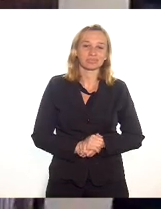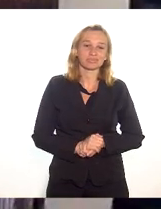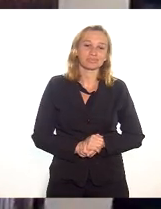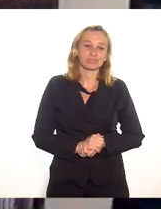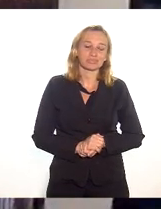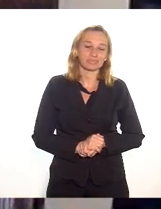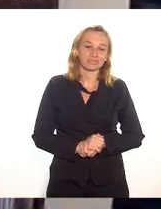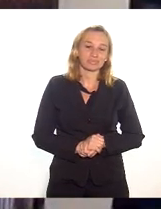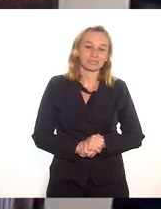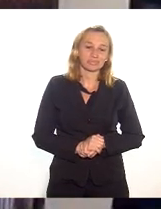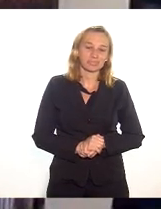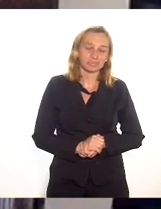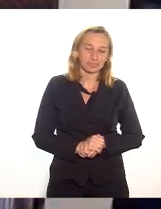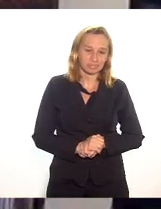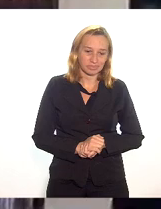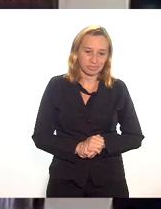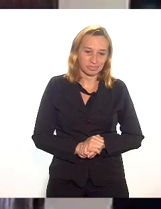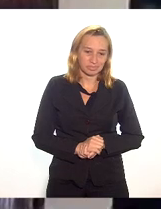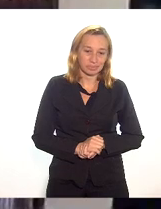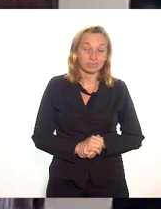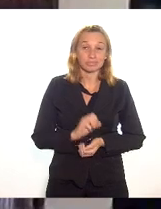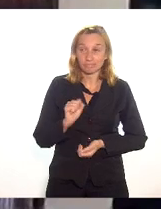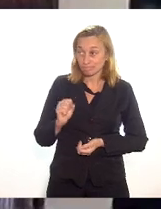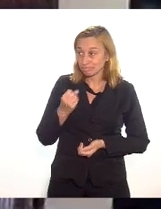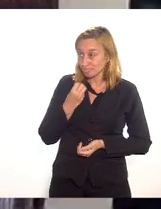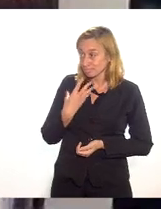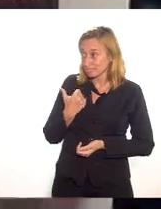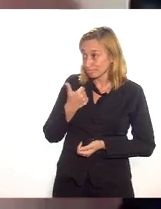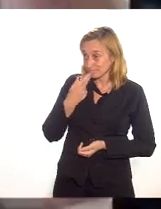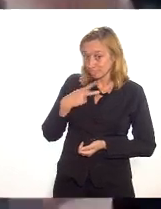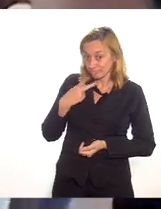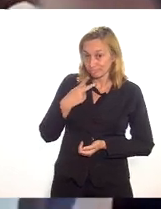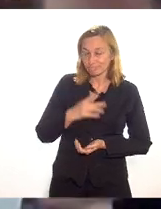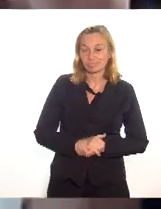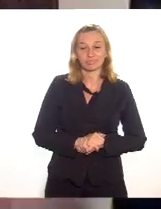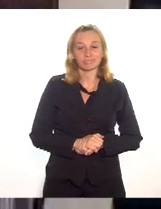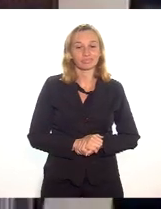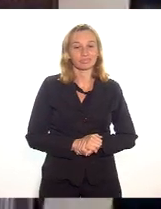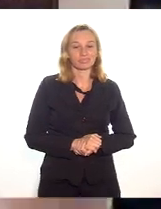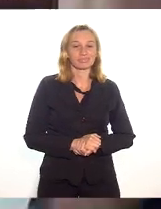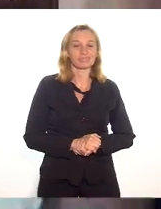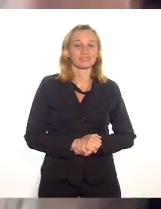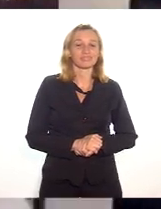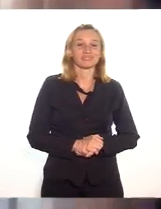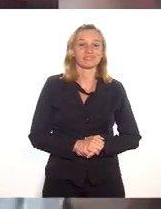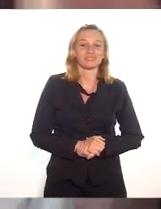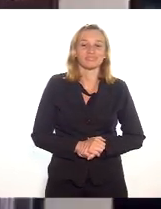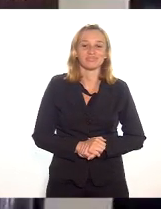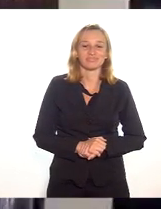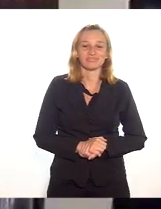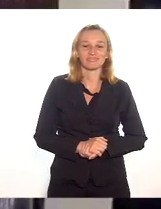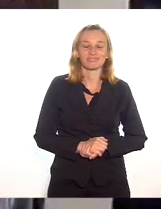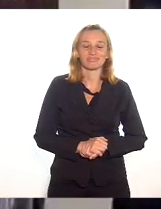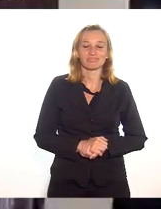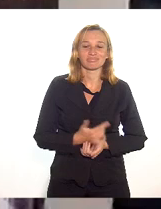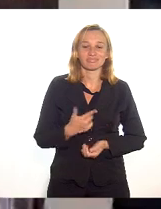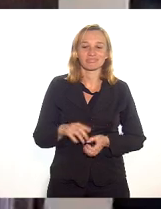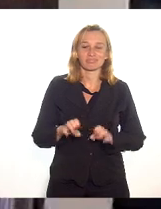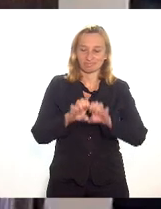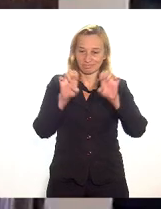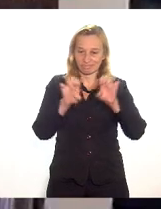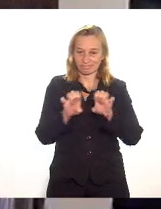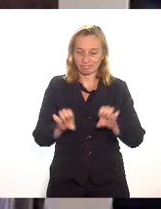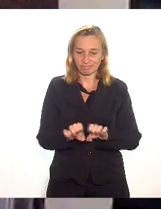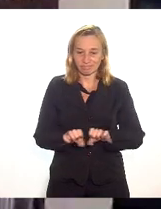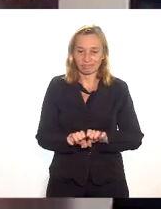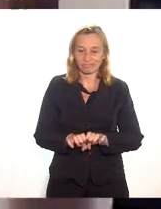de forma deliberada, isso é bom que se acrescente, a desestruturação da máquina pública no Estado